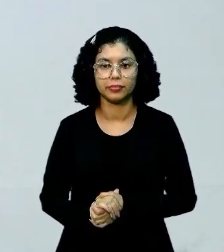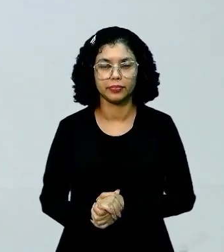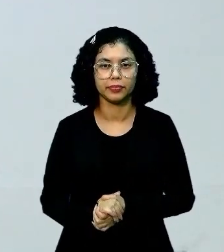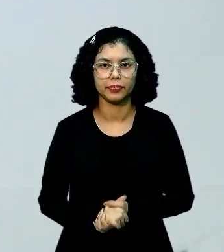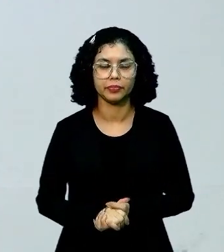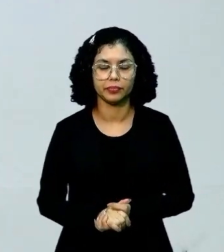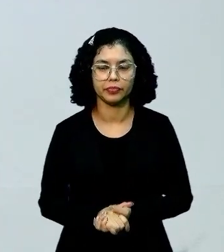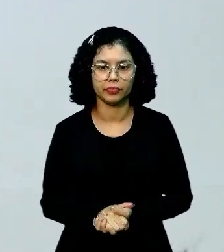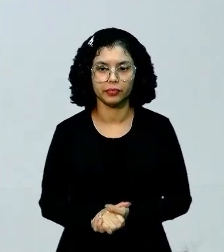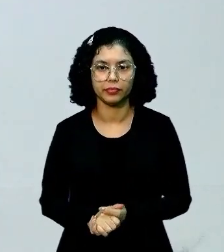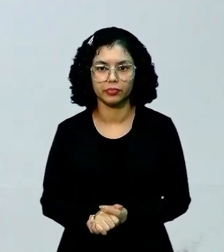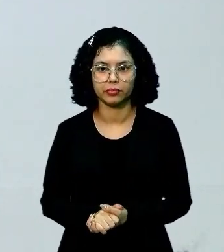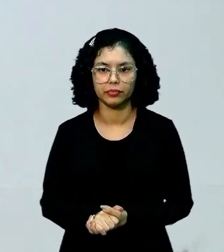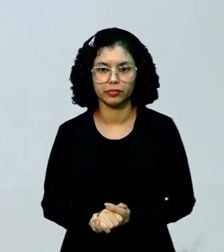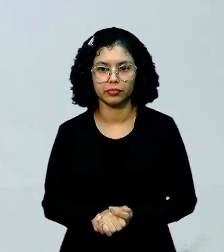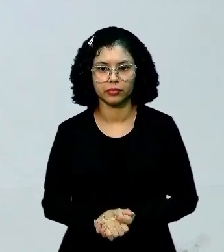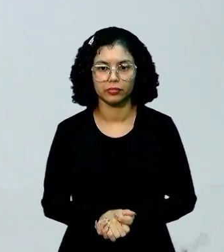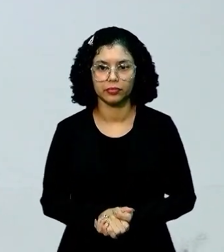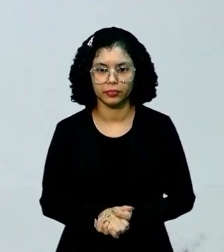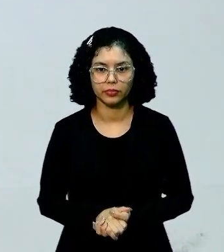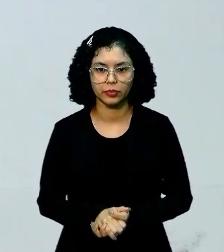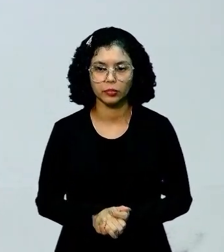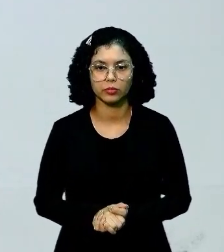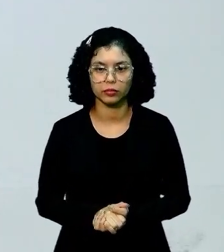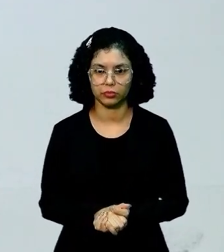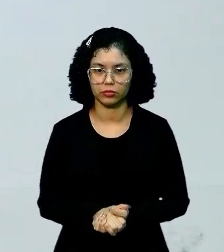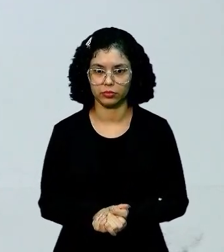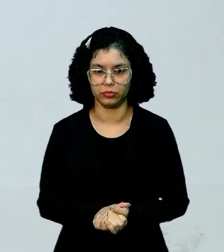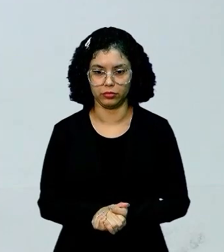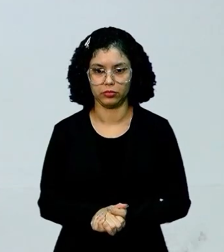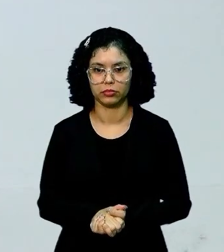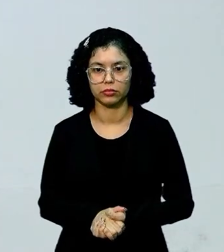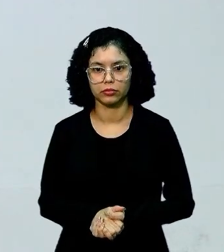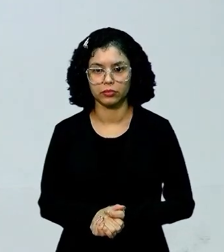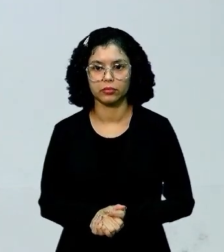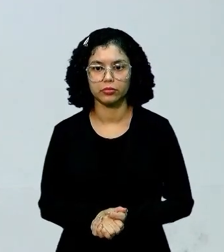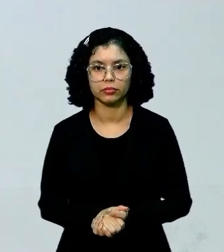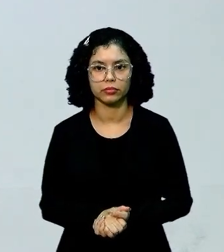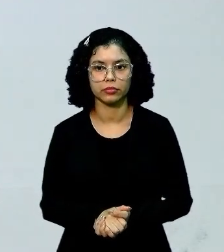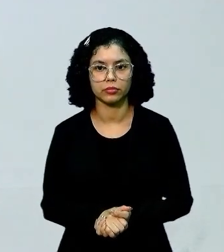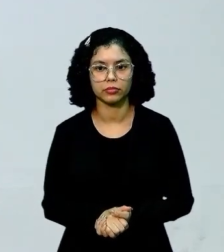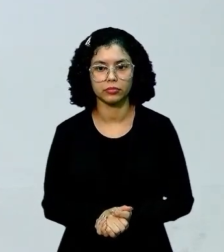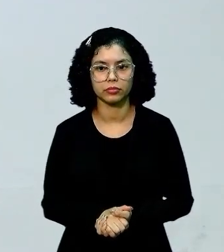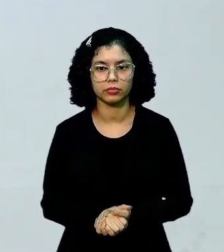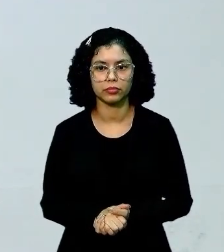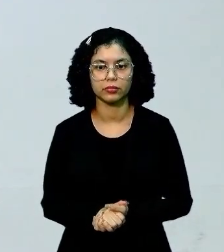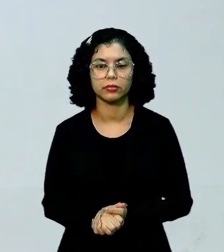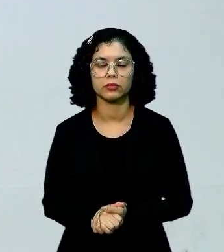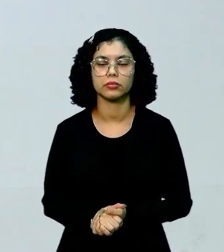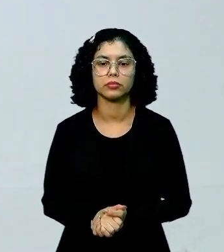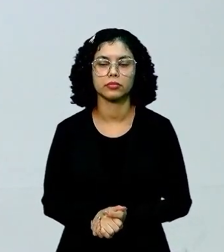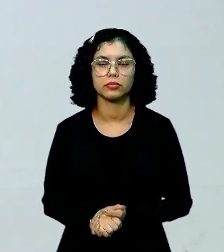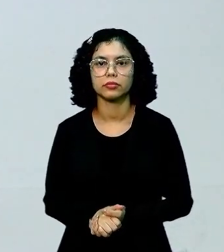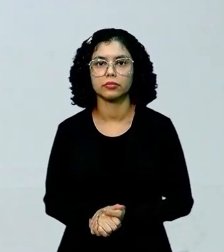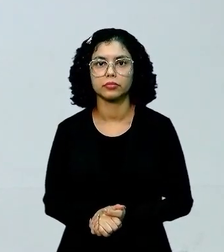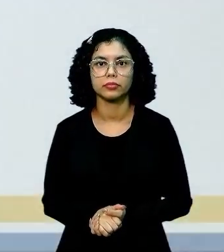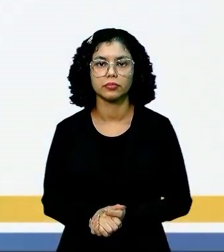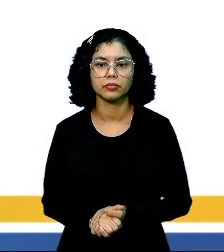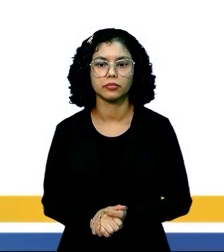ver. Então, isso é que a gente não pode, né, não pode acontecer, gente. Por isso a gente vai traçando